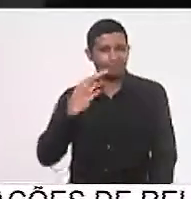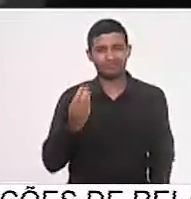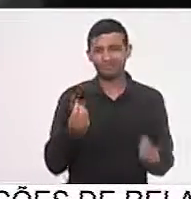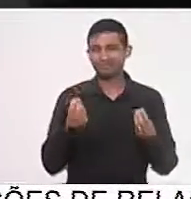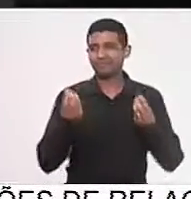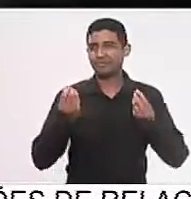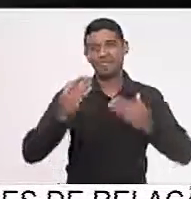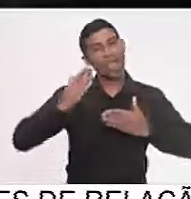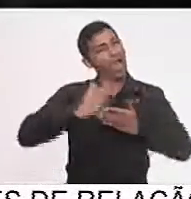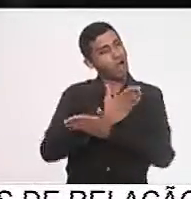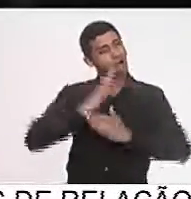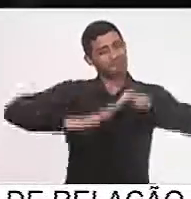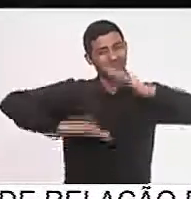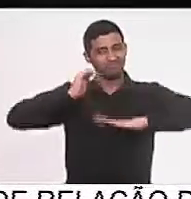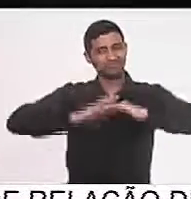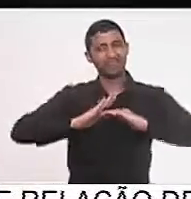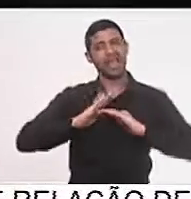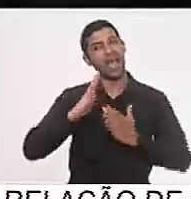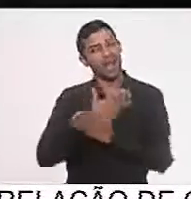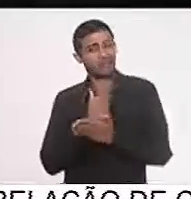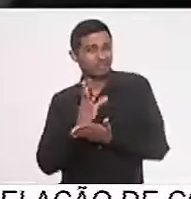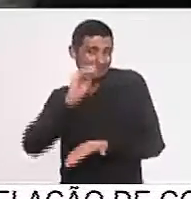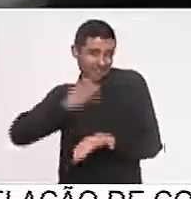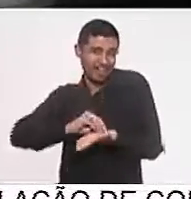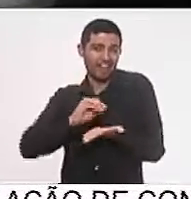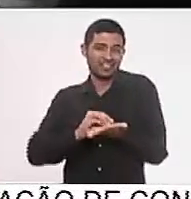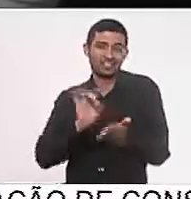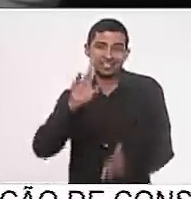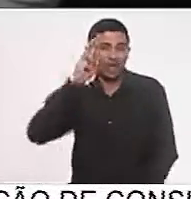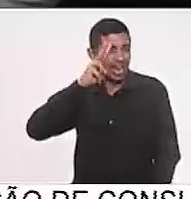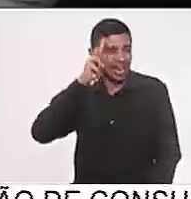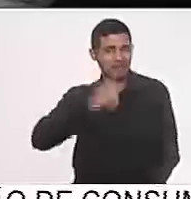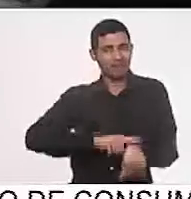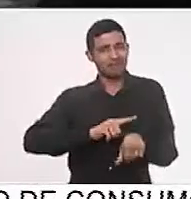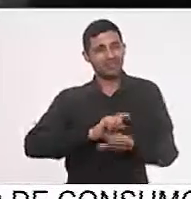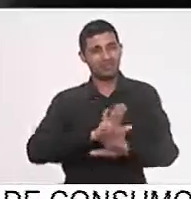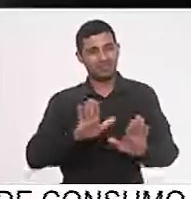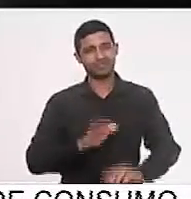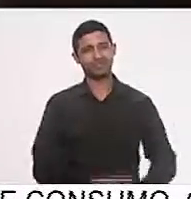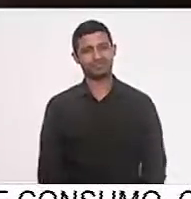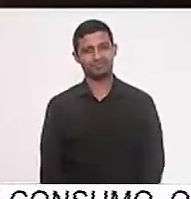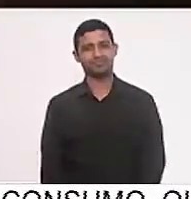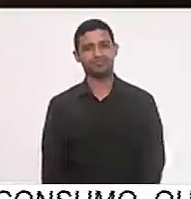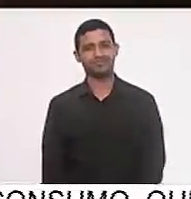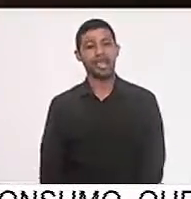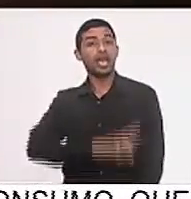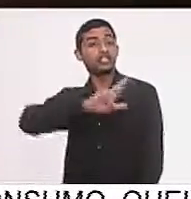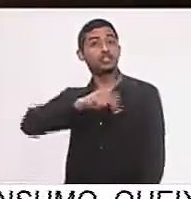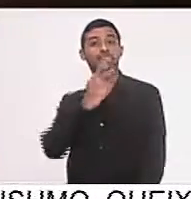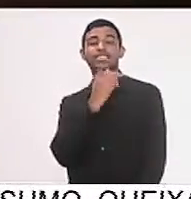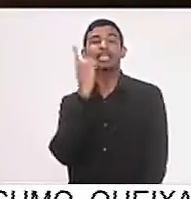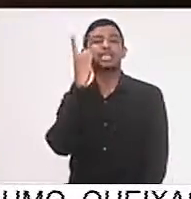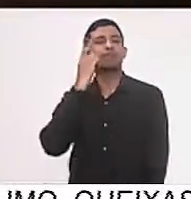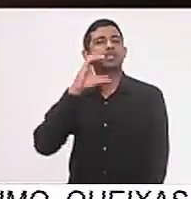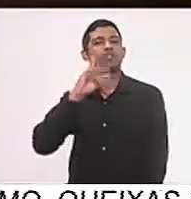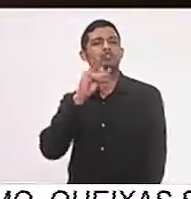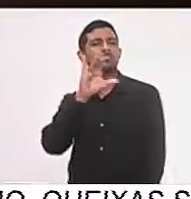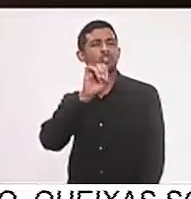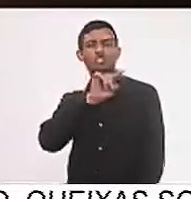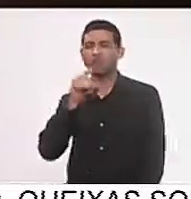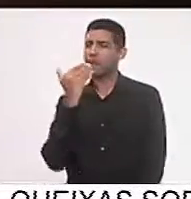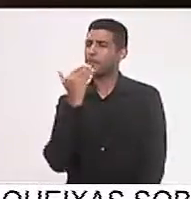tiveram perícia e outros não. Então, só lembrando desse fatídico momento. Diferente do deputado Chico Machado, que mostrou